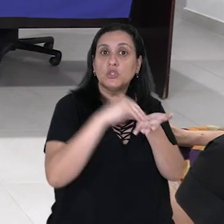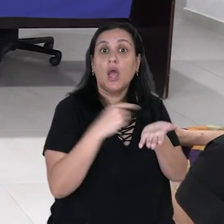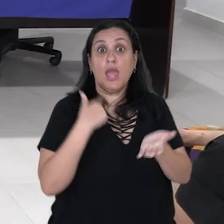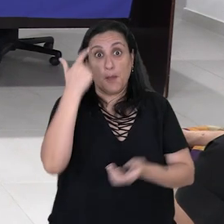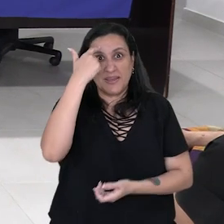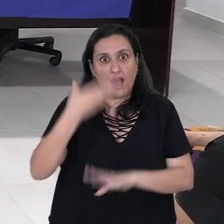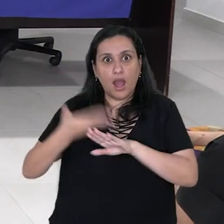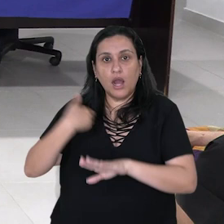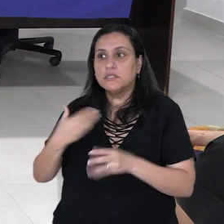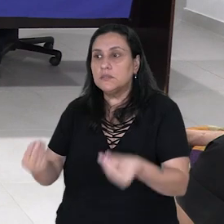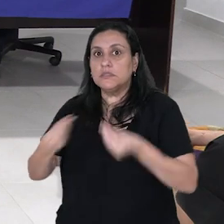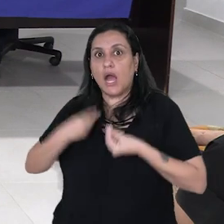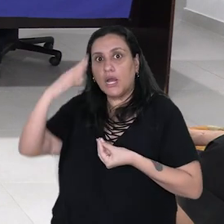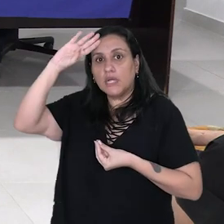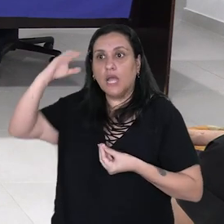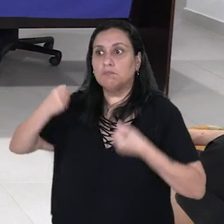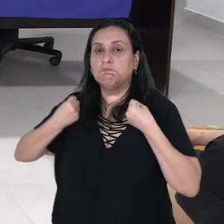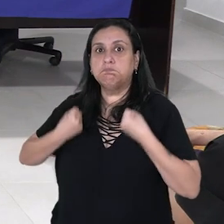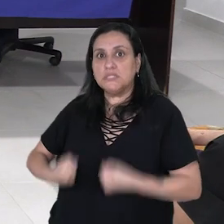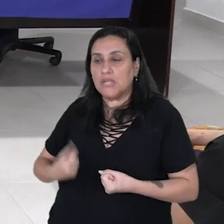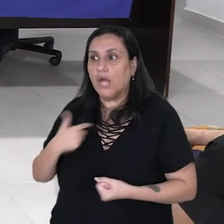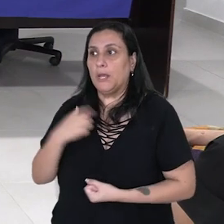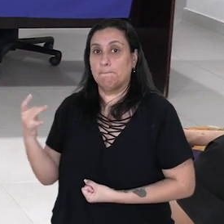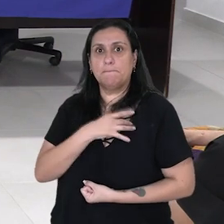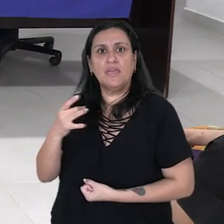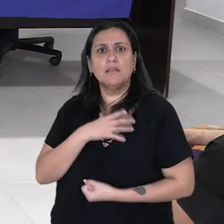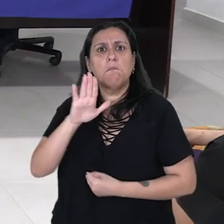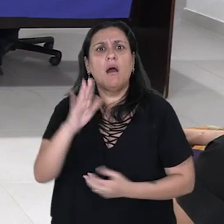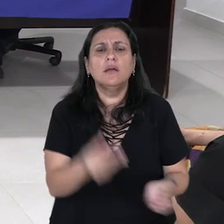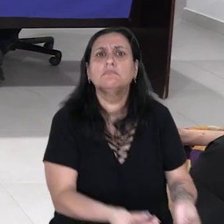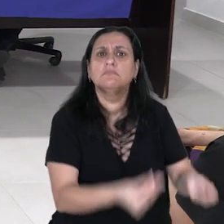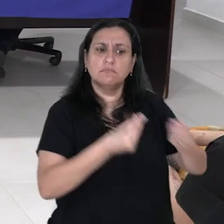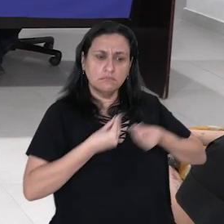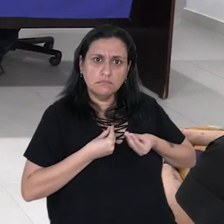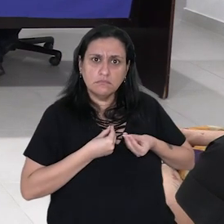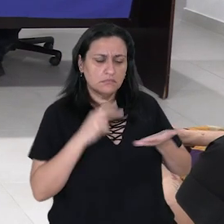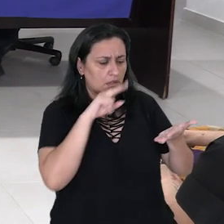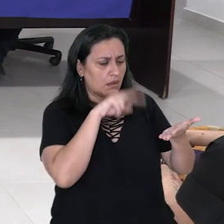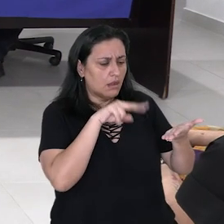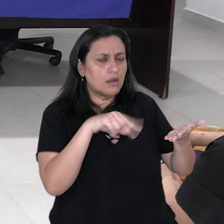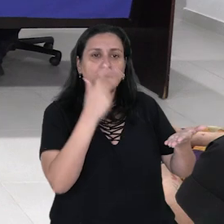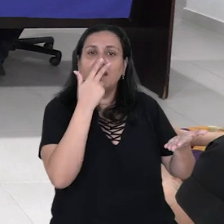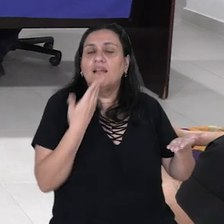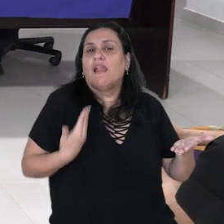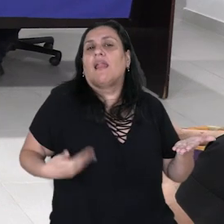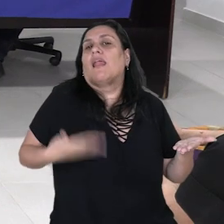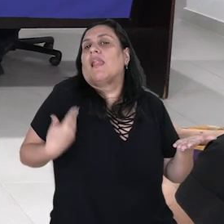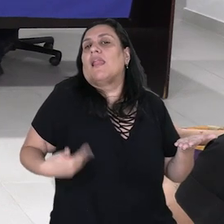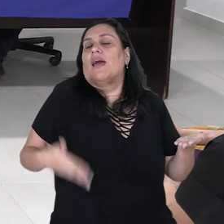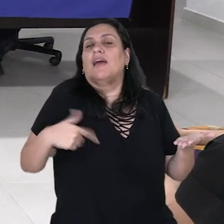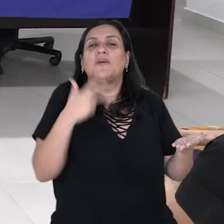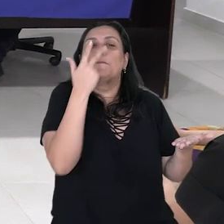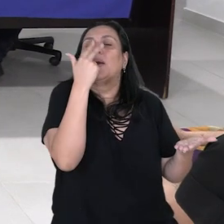um material mais acadêmico. Então, por isso que eu achei que ia levar mais tempo. Quando a gente começou a ler,